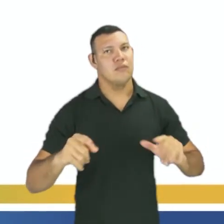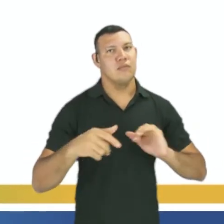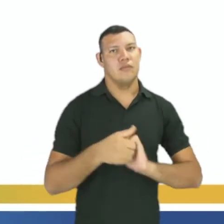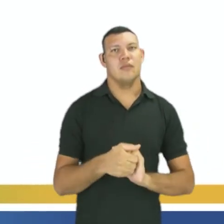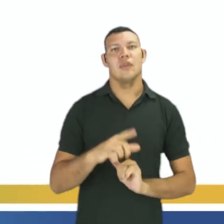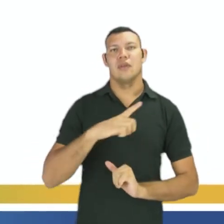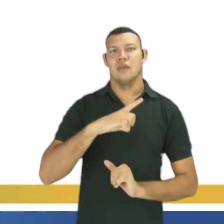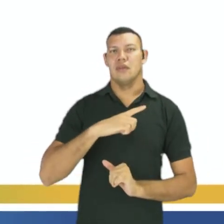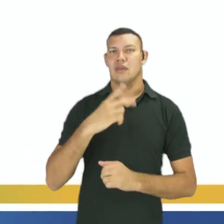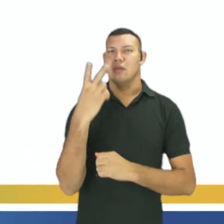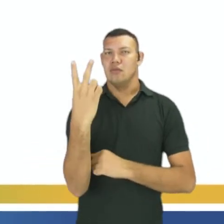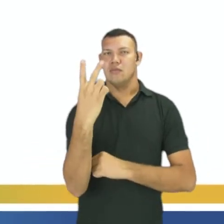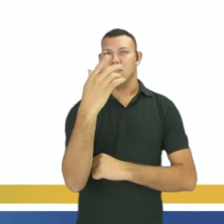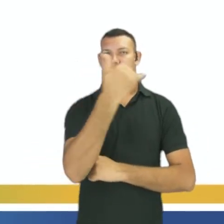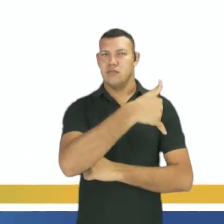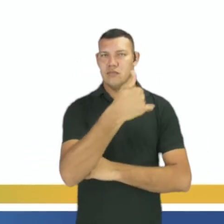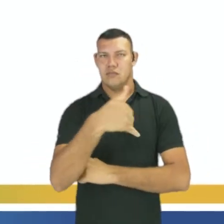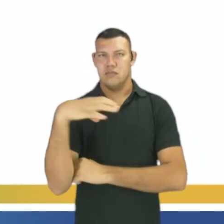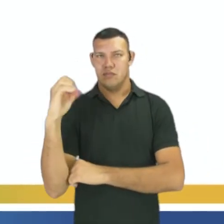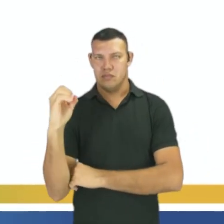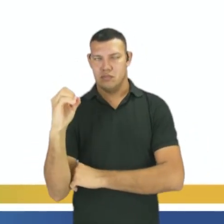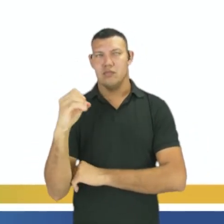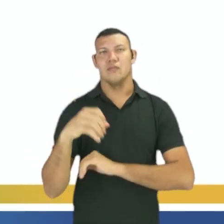dois oxigênios e aqui só tem um.